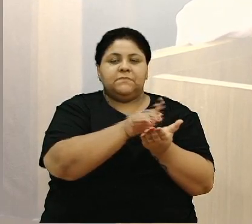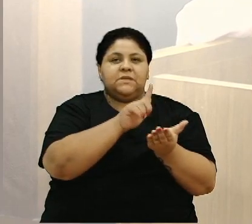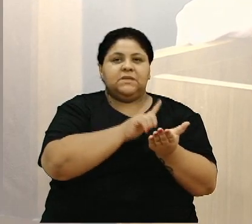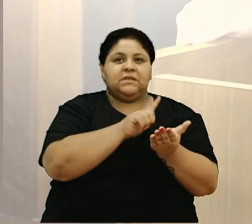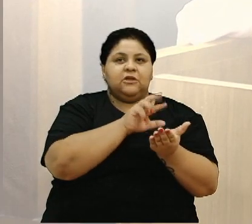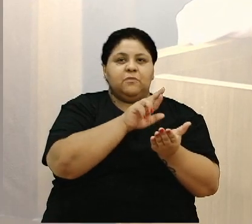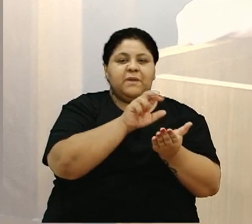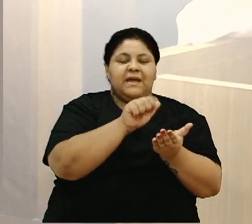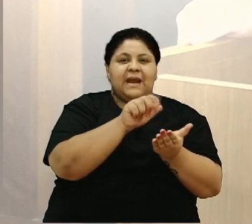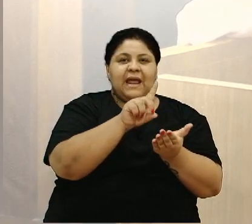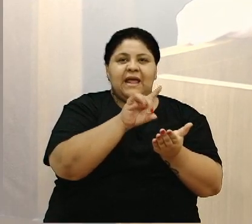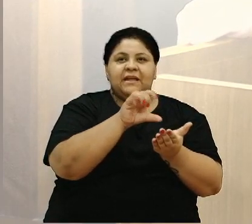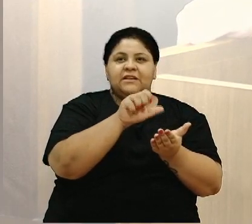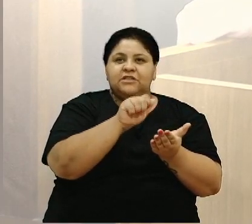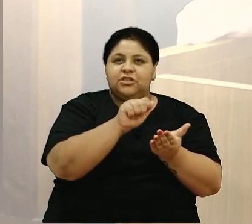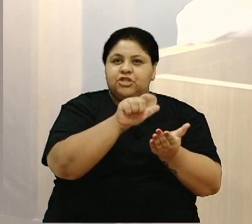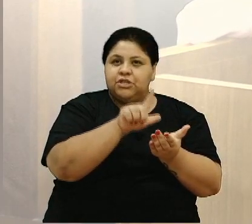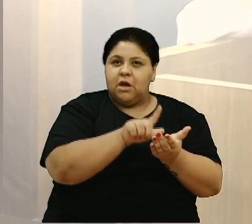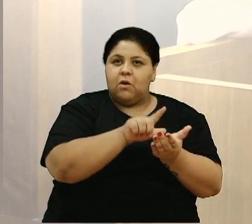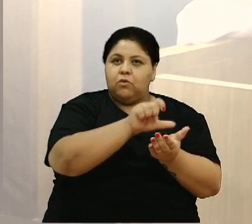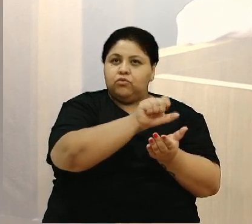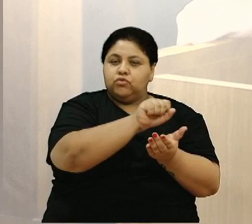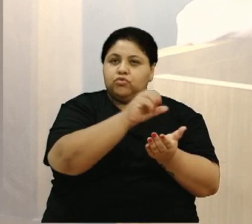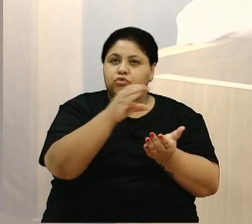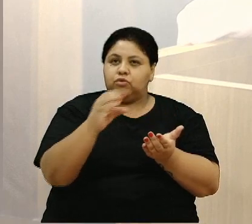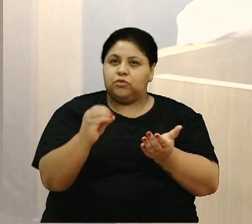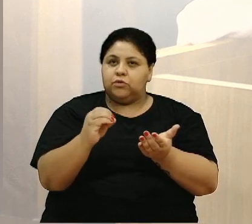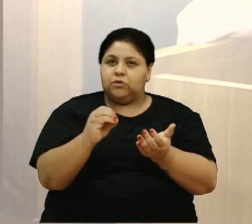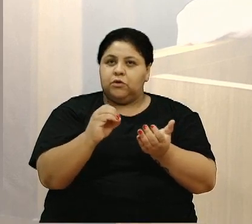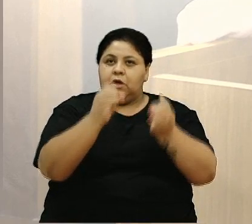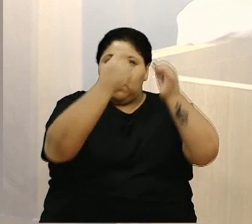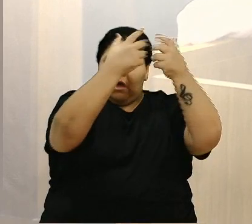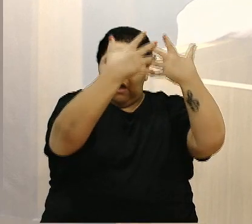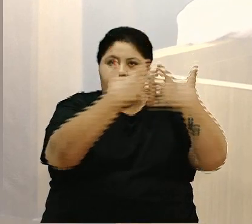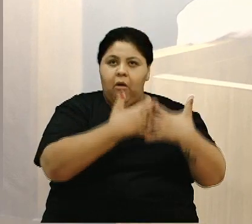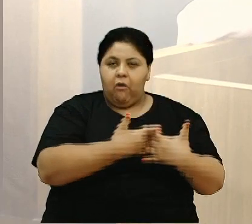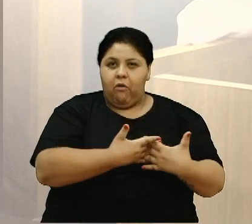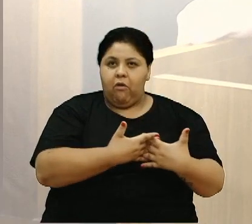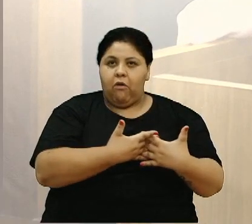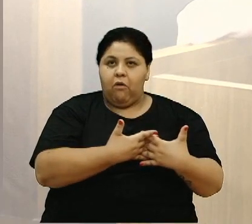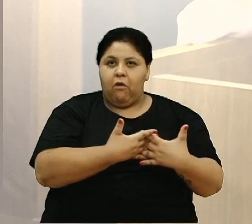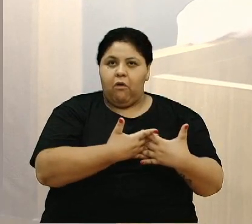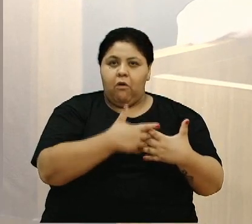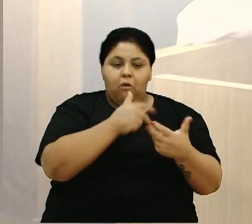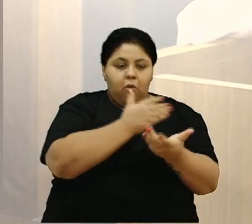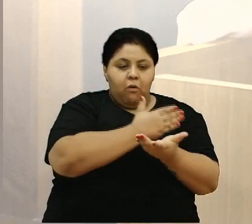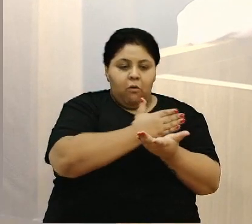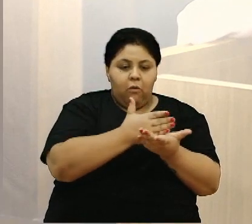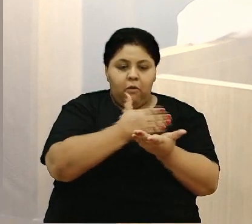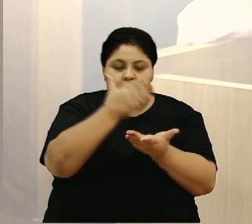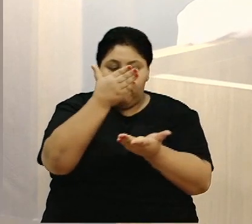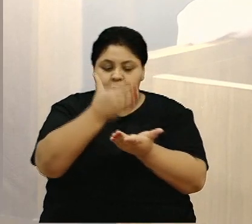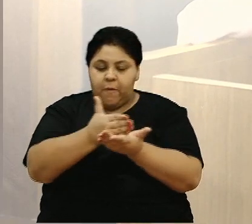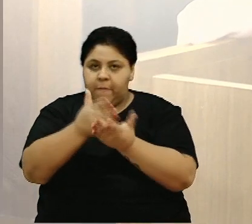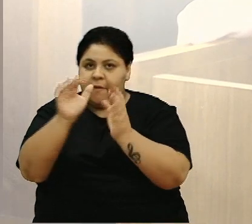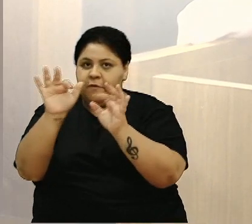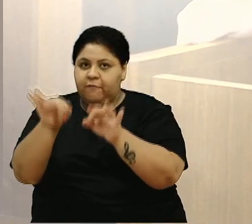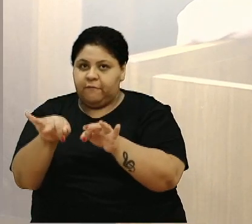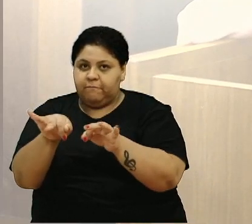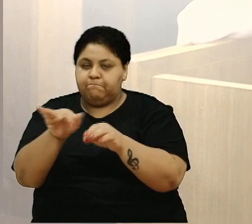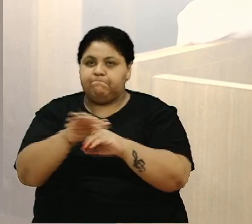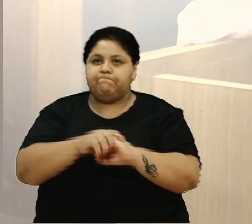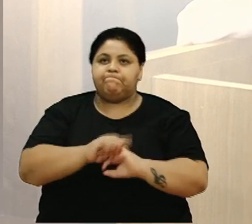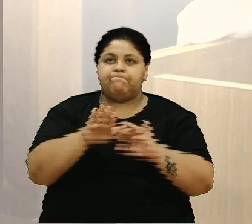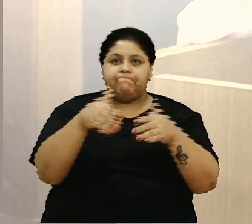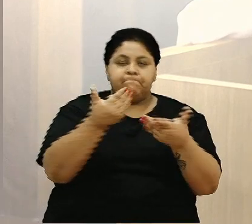sudoeste que vou relatar aqui da onde ela dá início, meio e o fim. Então